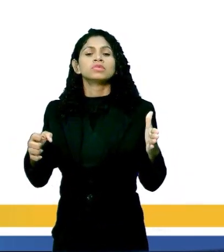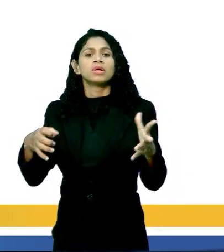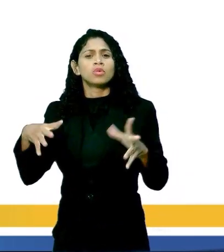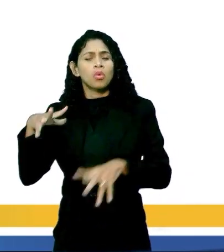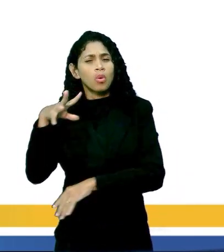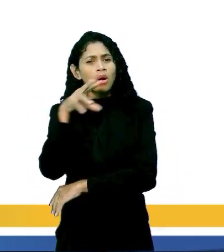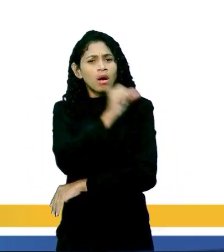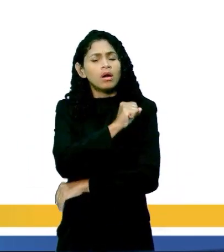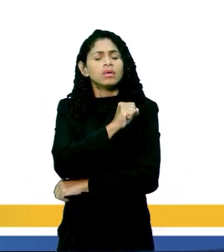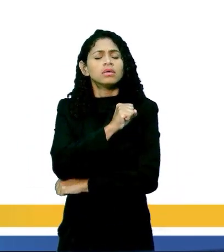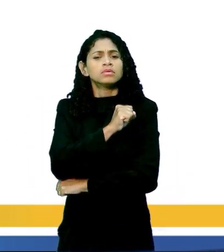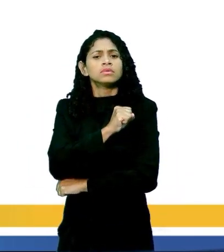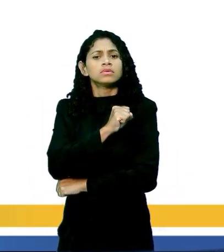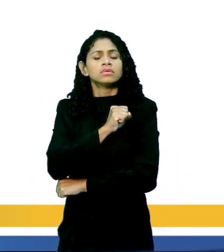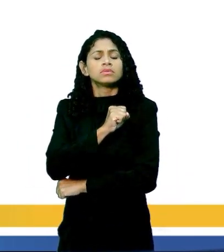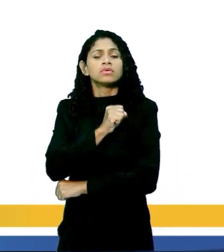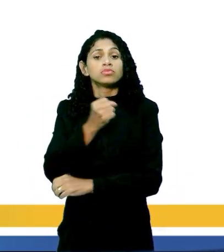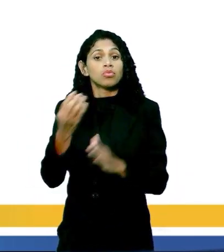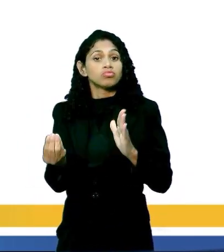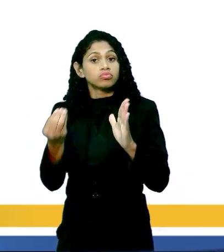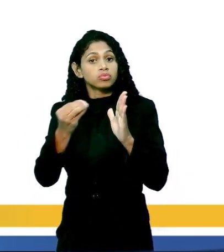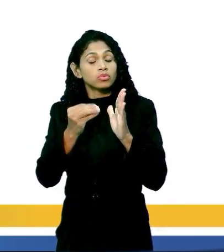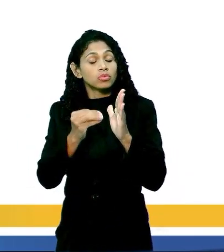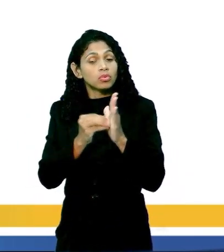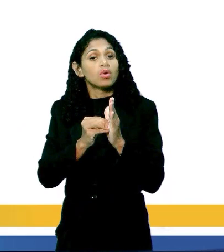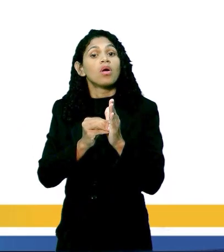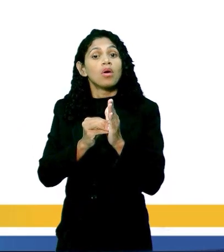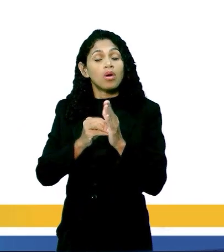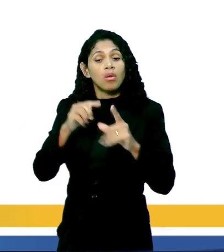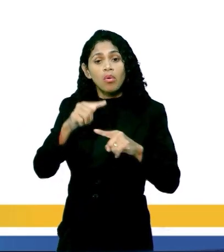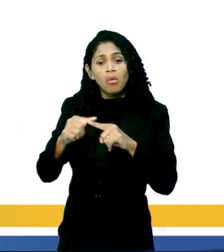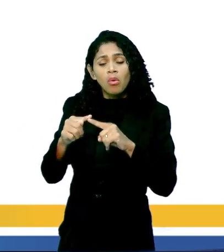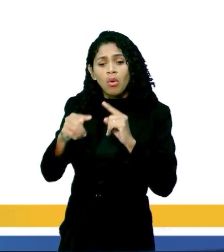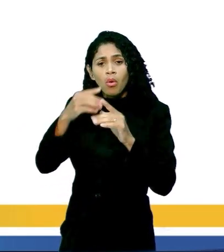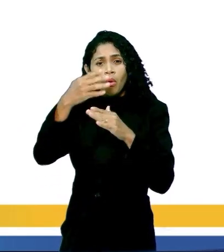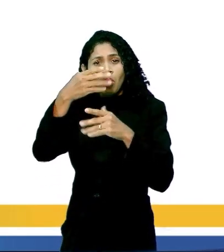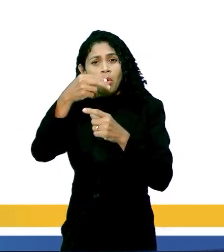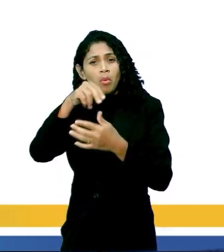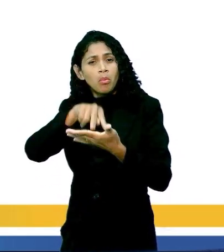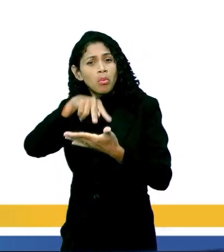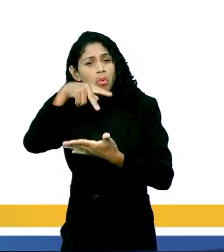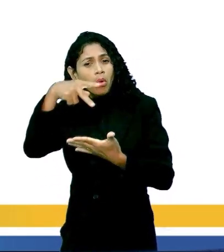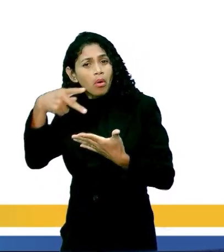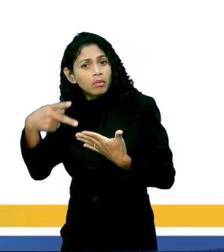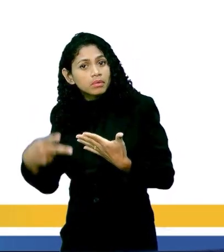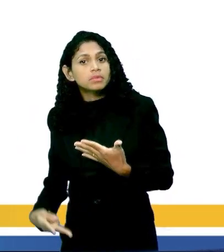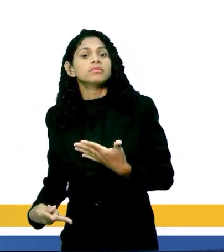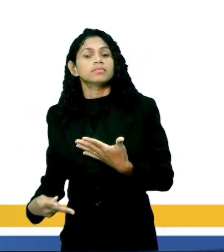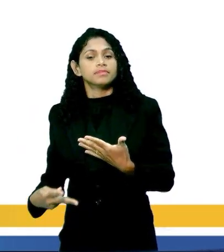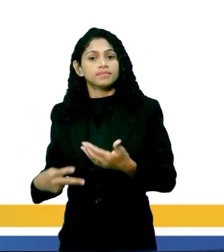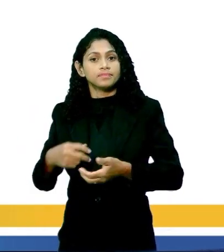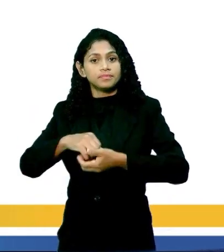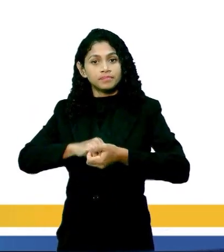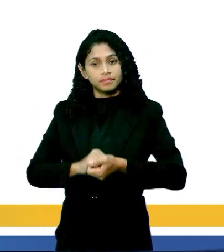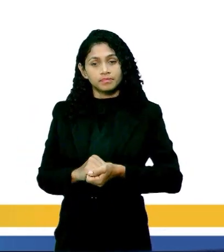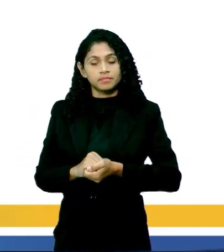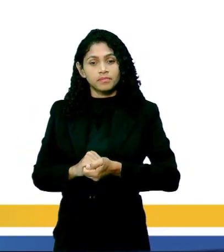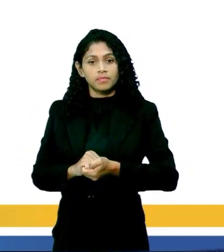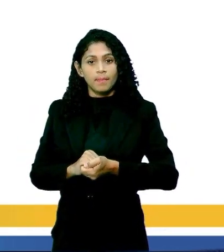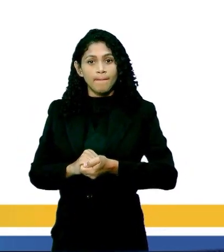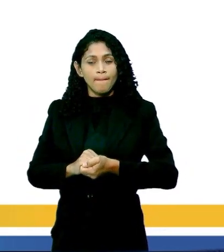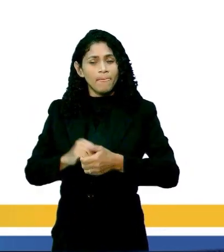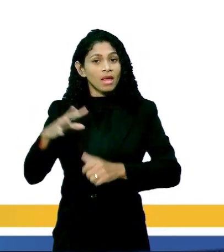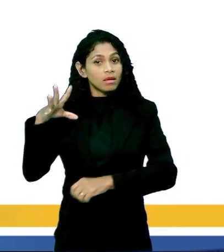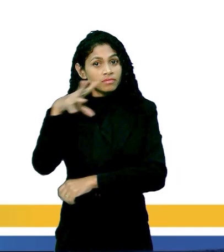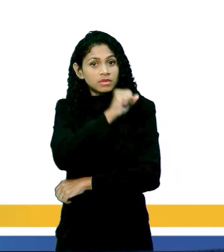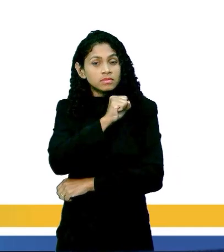constante são aplicáveis a um corpo em queda livre. Assim, as funções horárias desse movimento são baseadas na equação horária da velocidade,